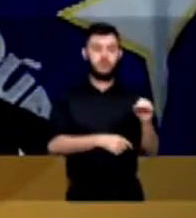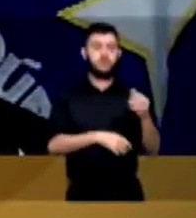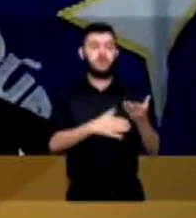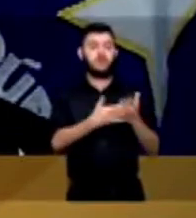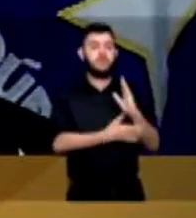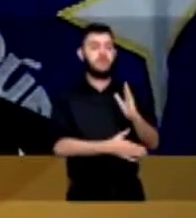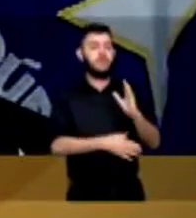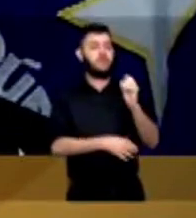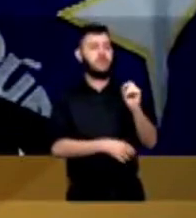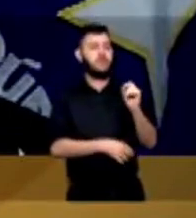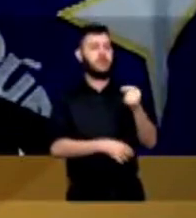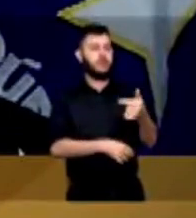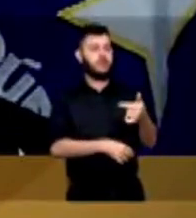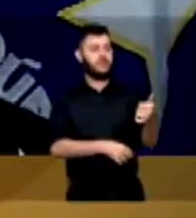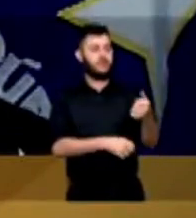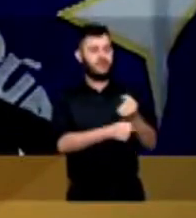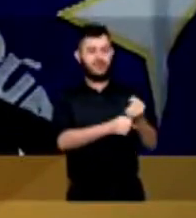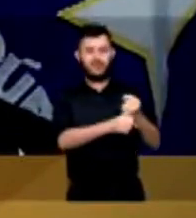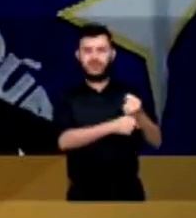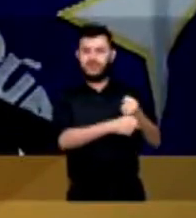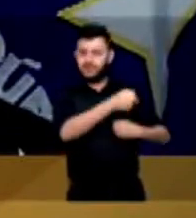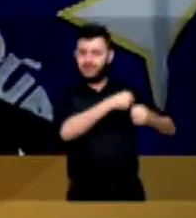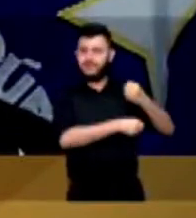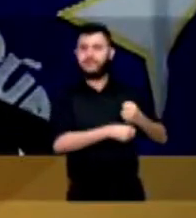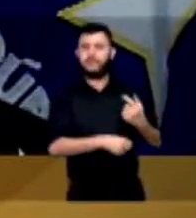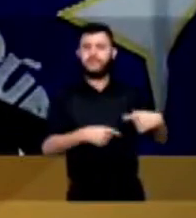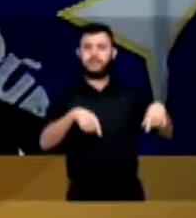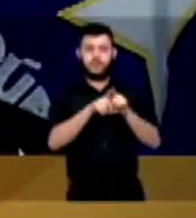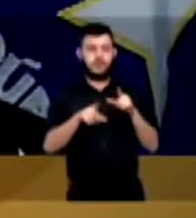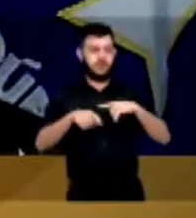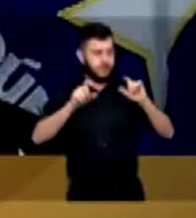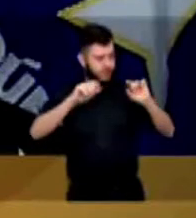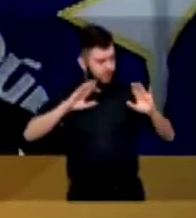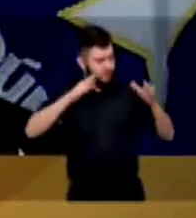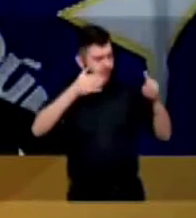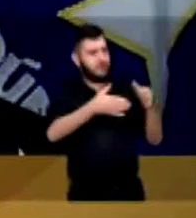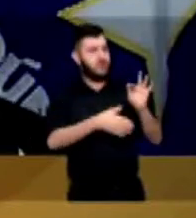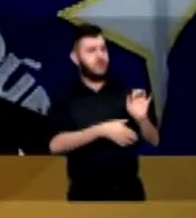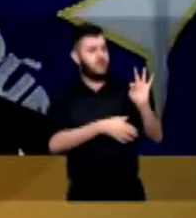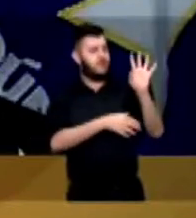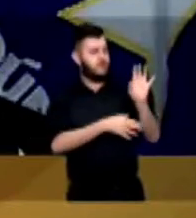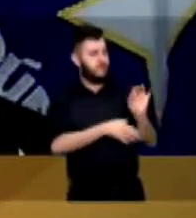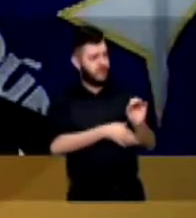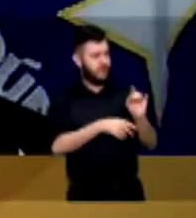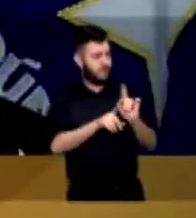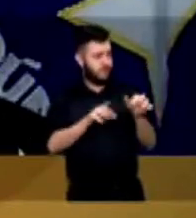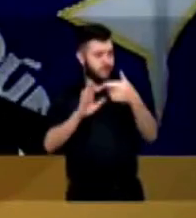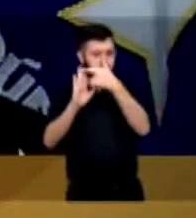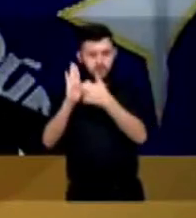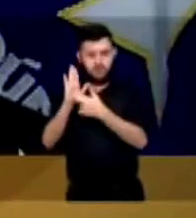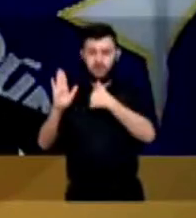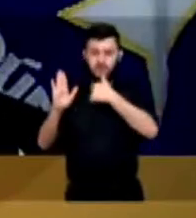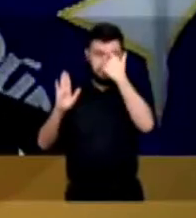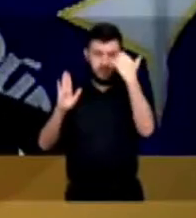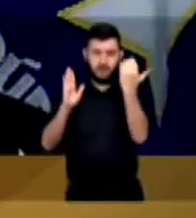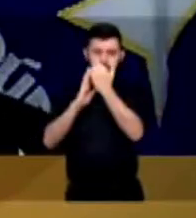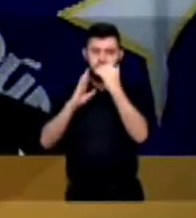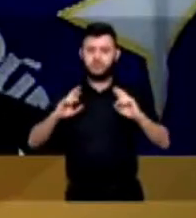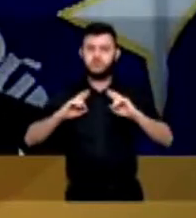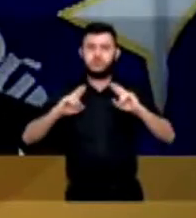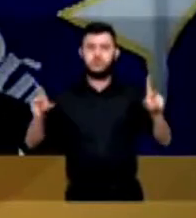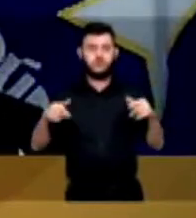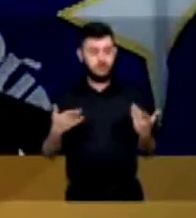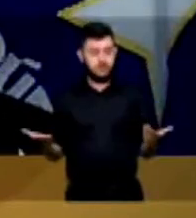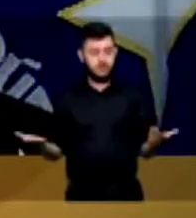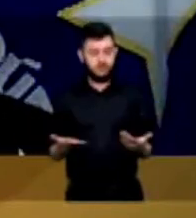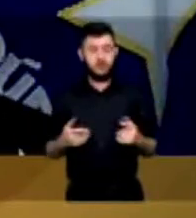21 anos, lastreada em uma realidade fático-normativa distinta da atual. E, como